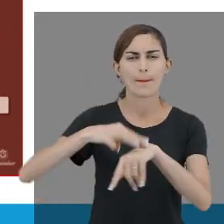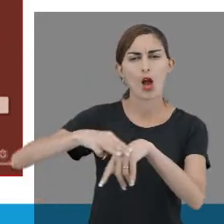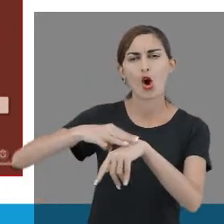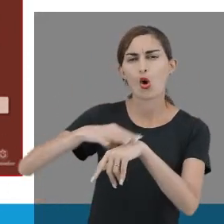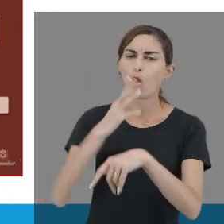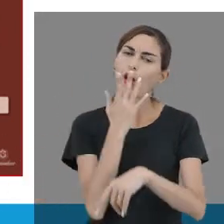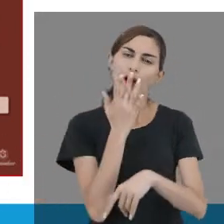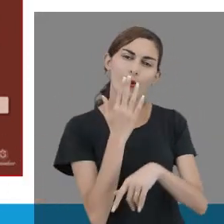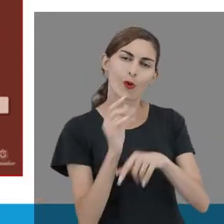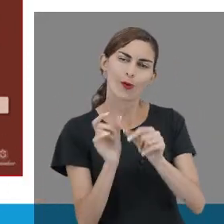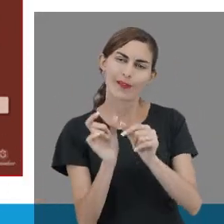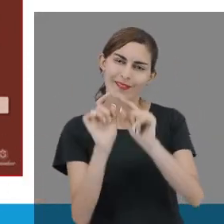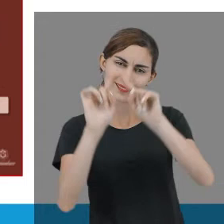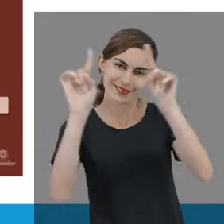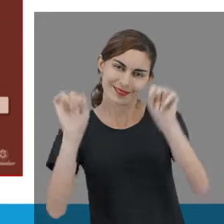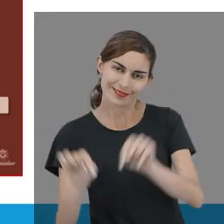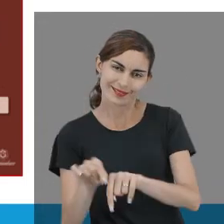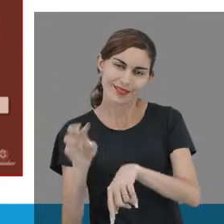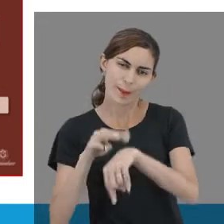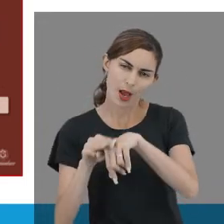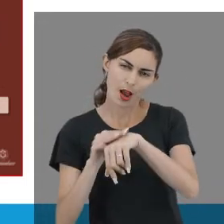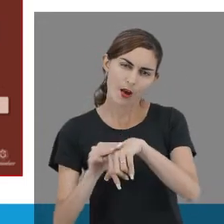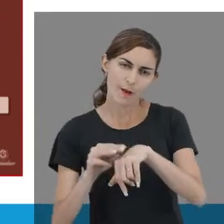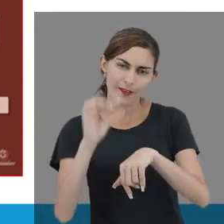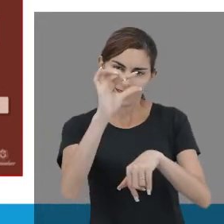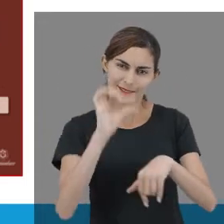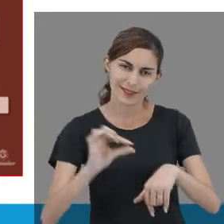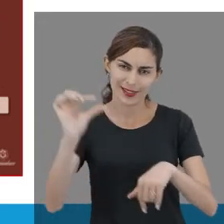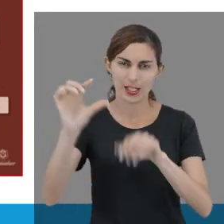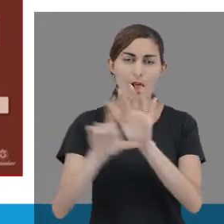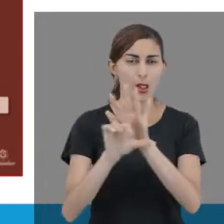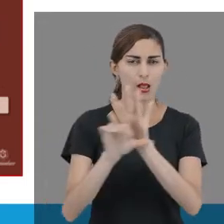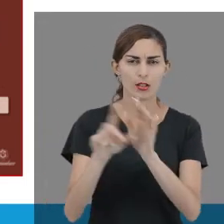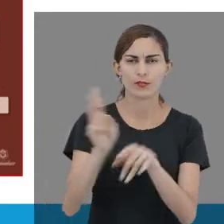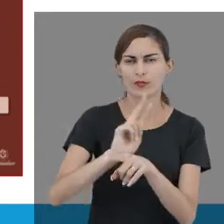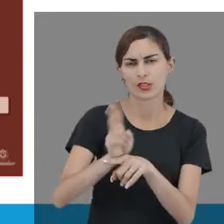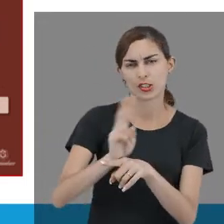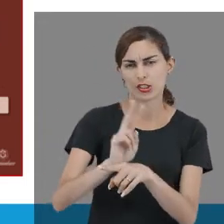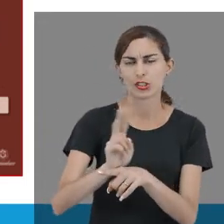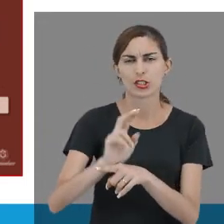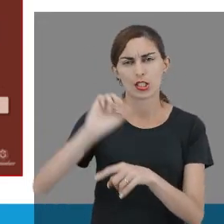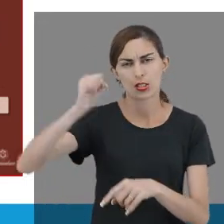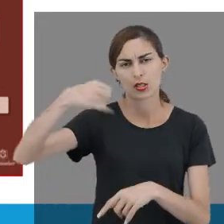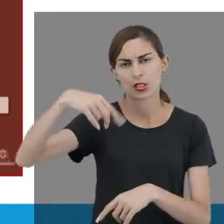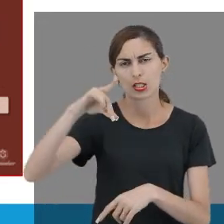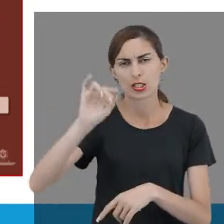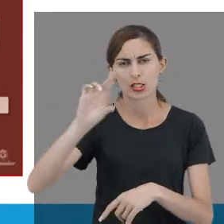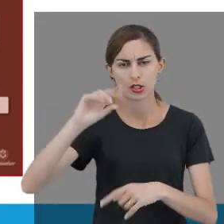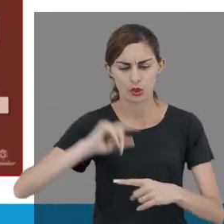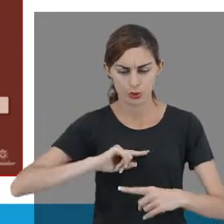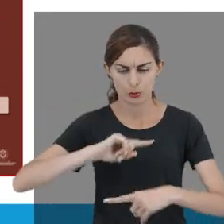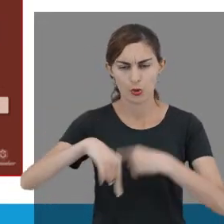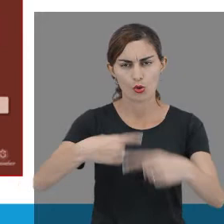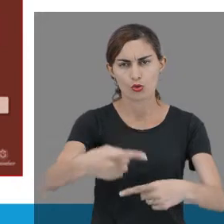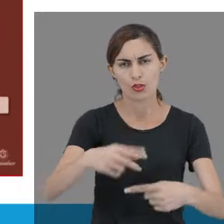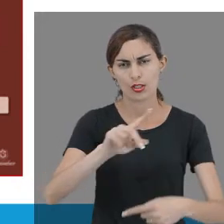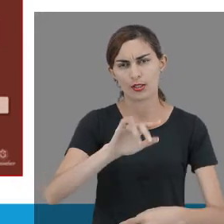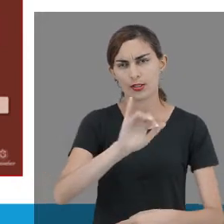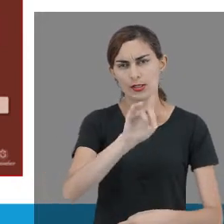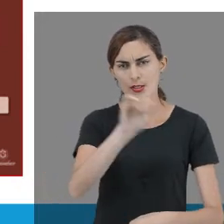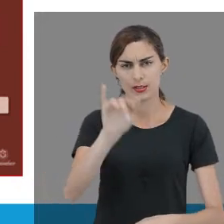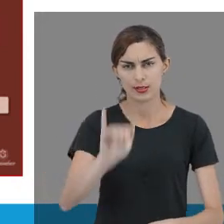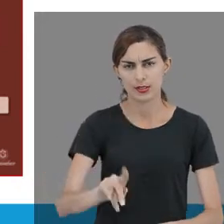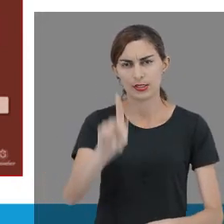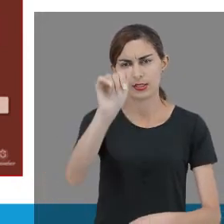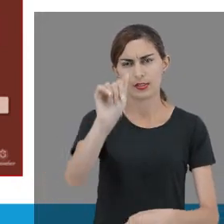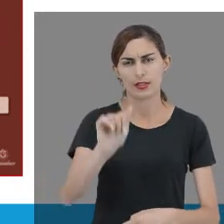marrom, certo? As diretrizes de vigilância epidemiológica da síndrome congênita do Zika e relacionada à infecção